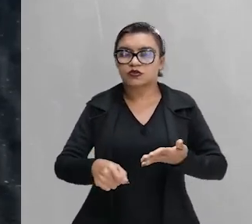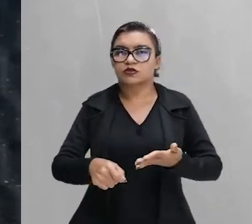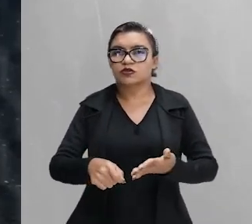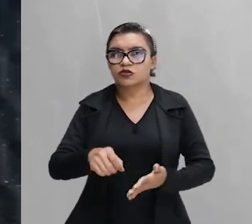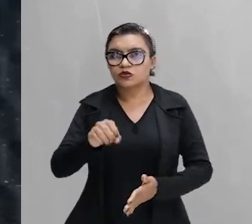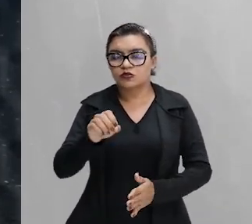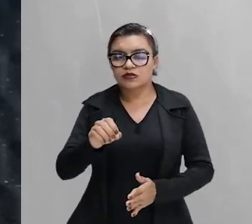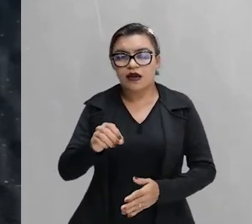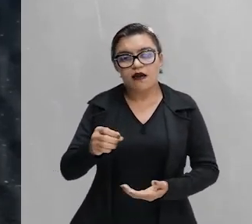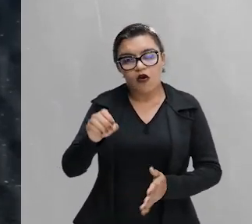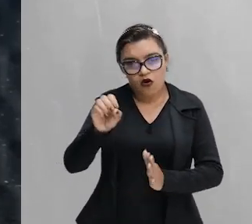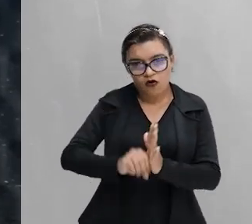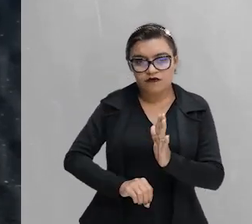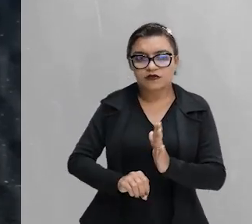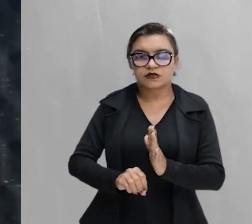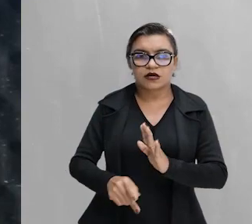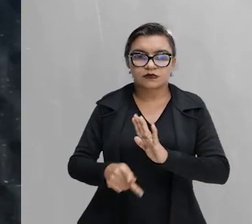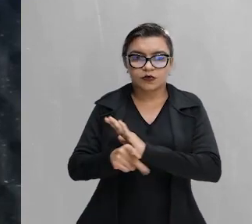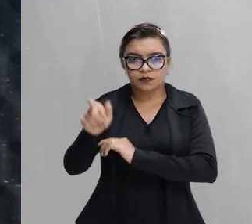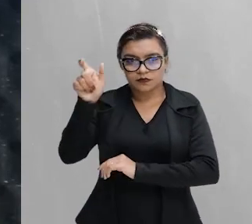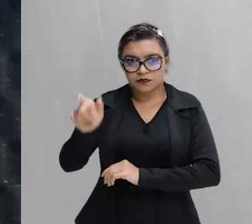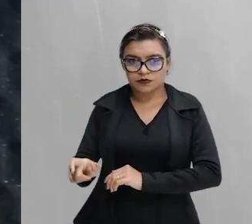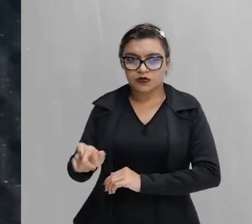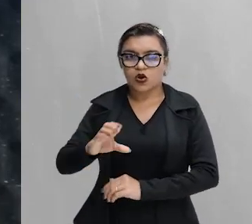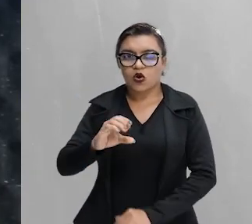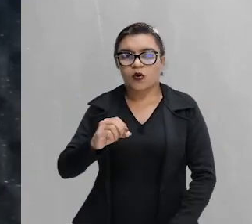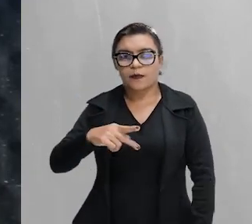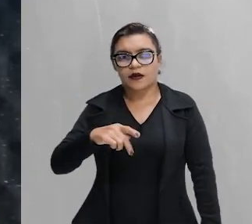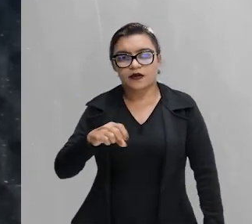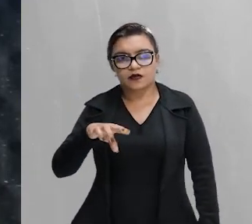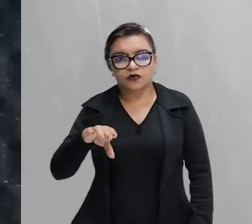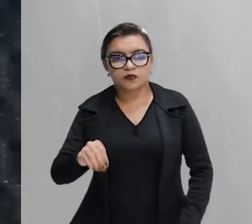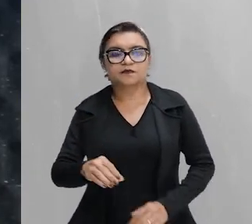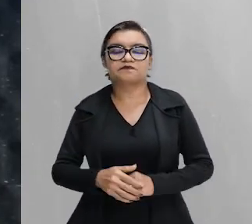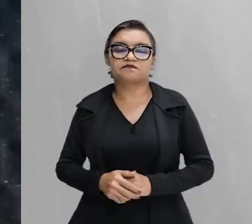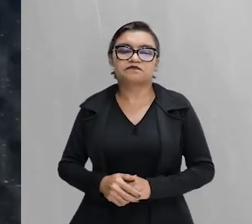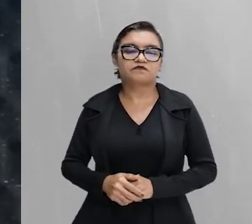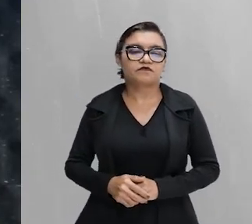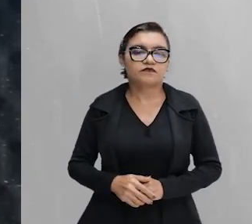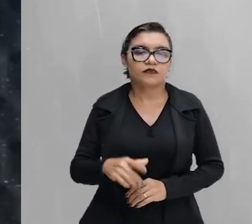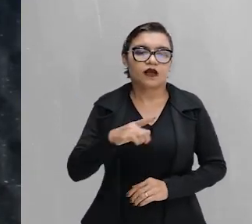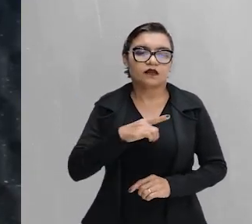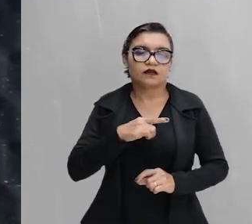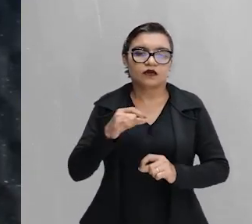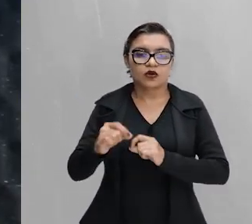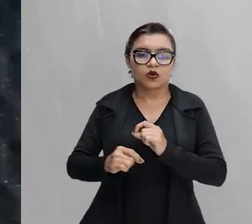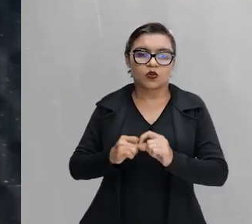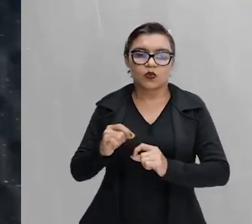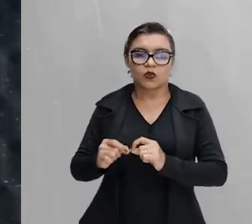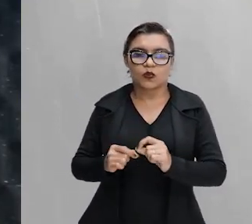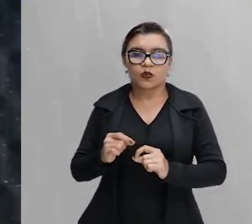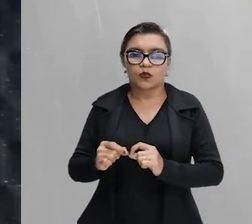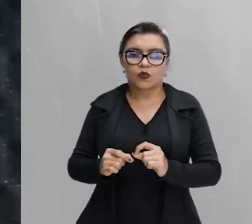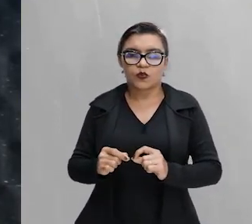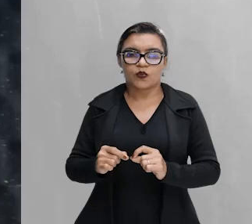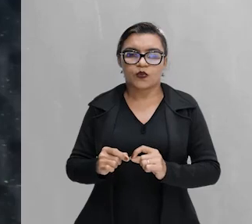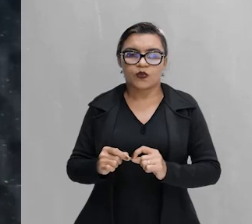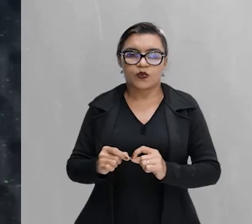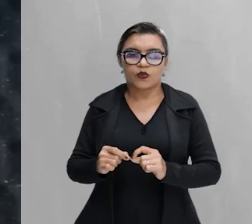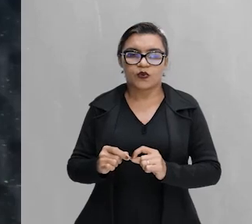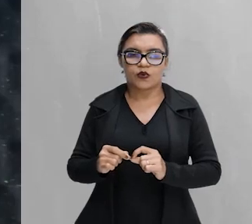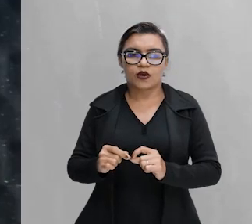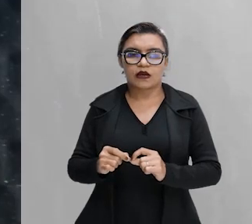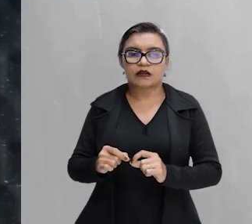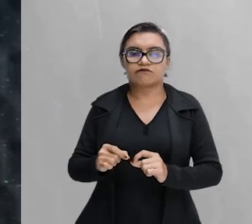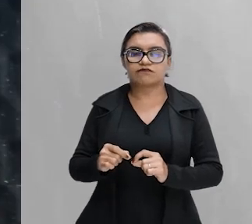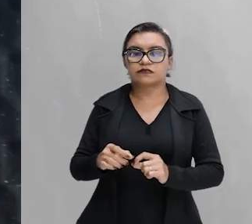Copérnico. Bom, determinou as distâncias dos planetas ao Sol em termos da distância Terra e Sol.